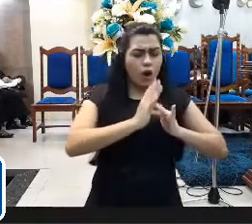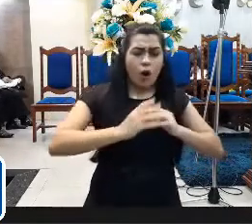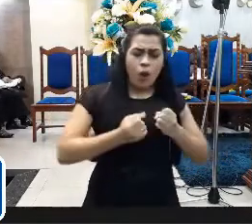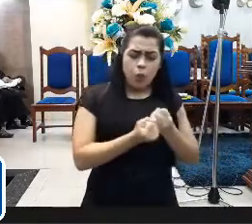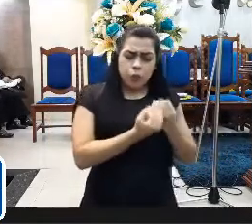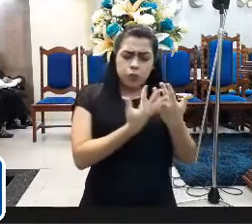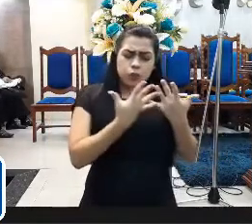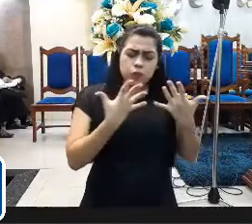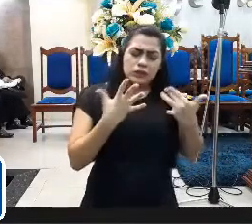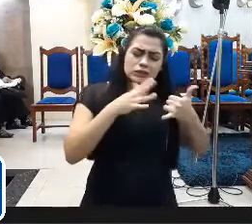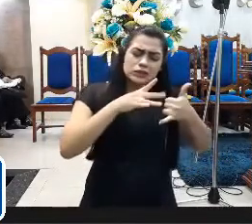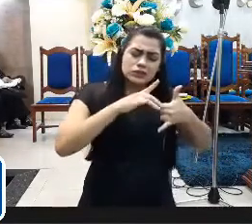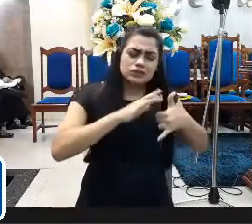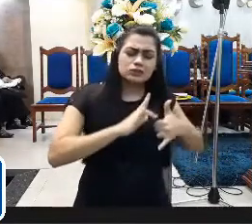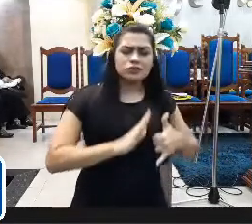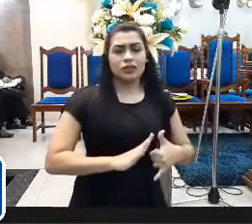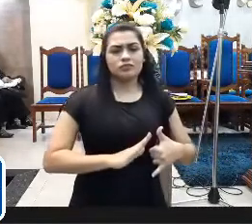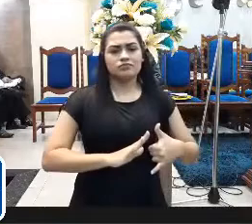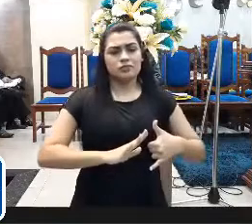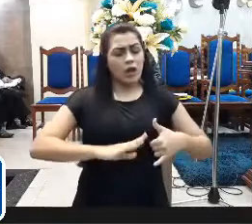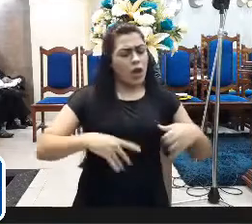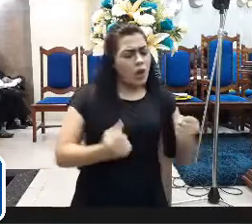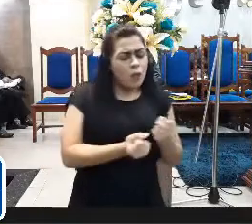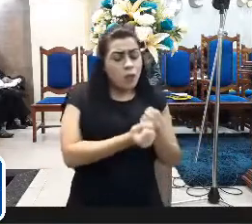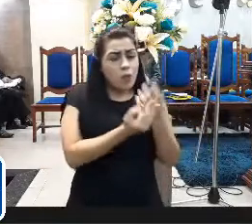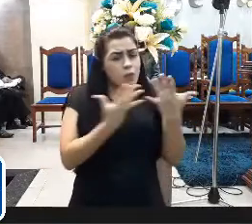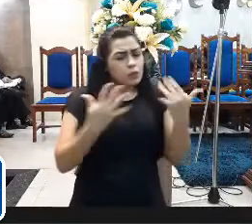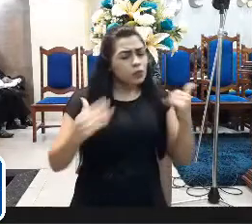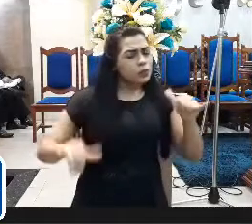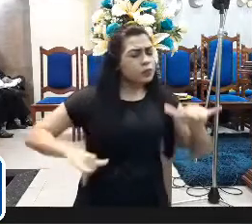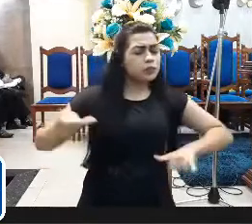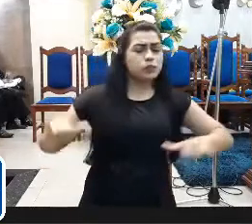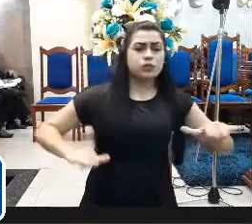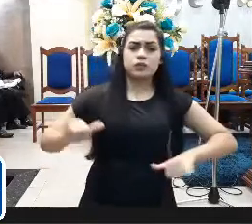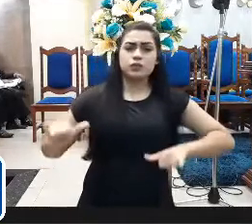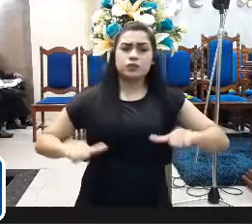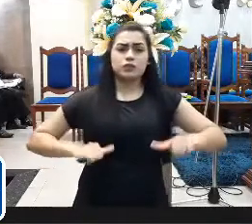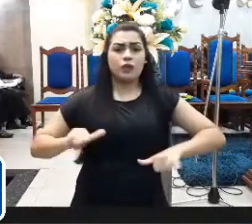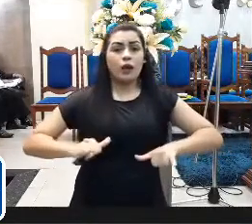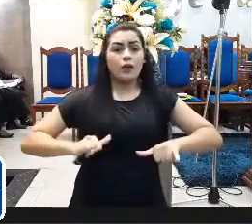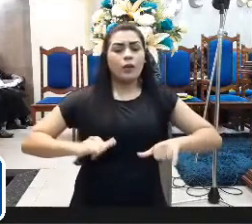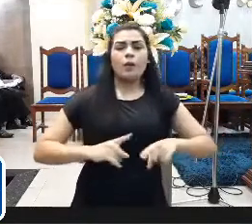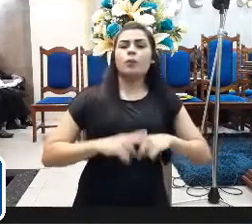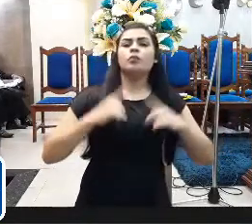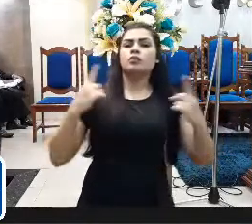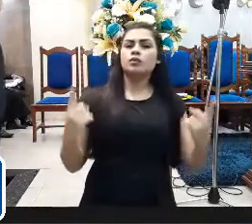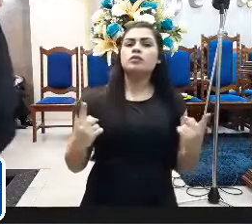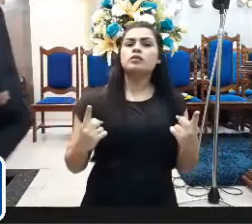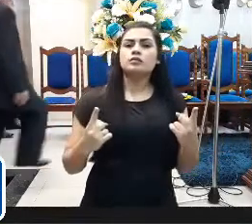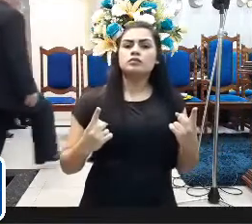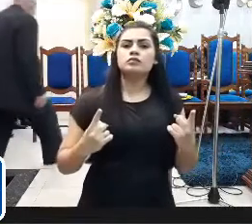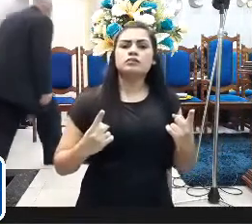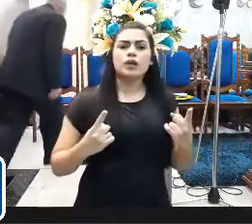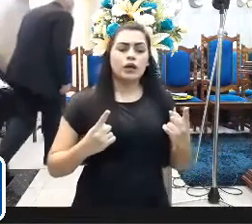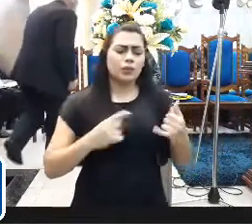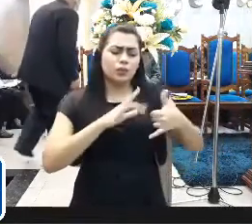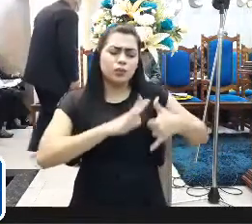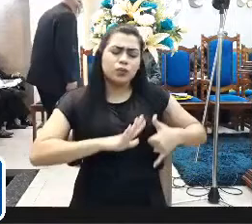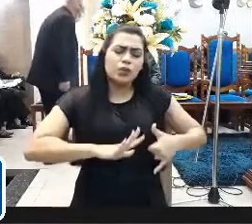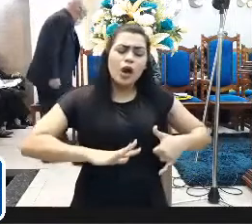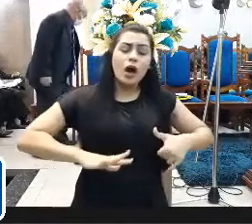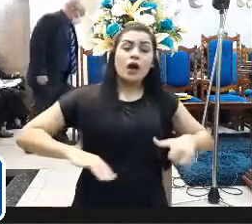humilhado, Jesus foi muito sofrido, mas tanto quanto ele foi sofrido e humilhado,